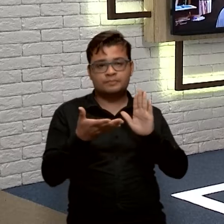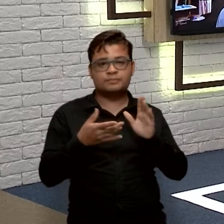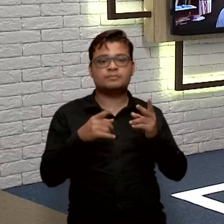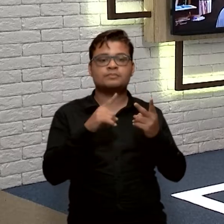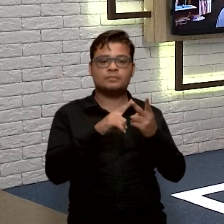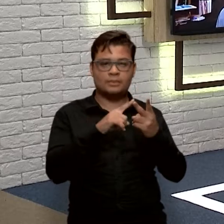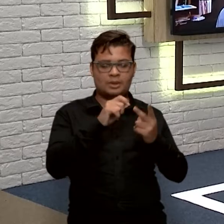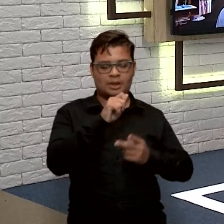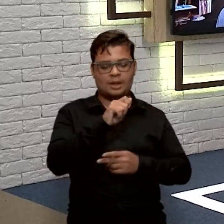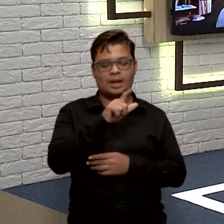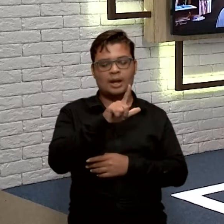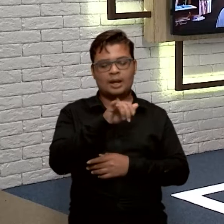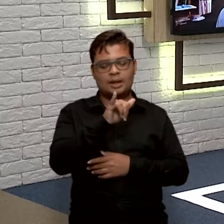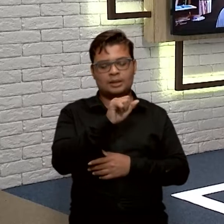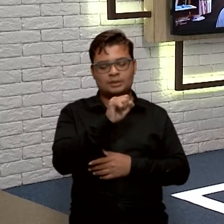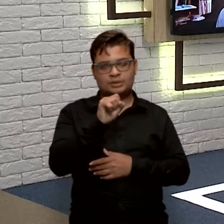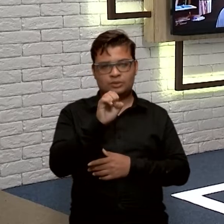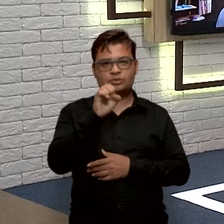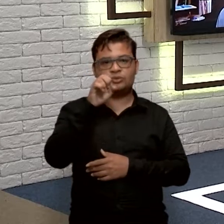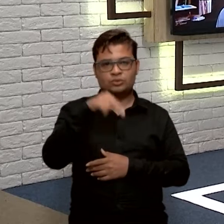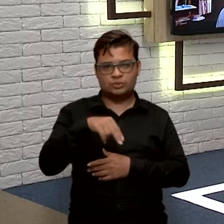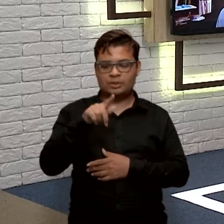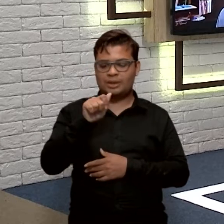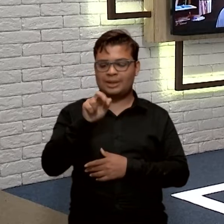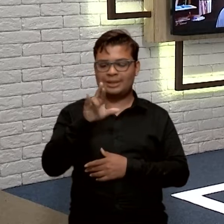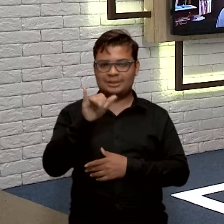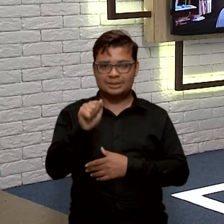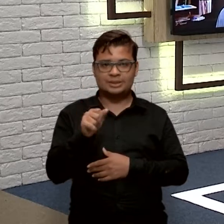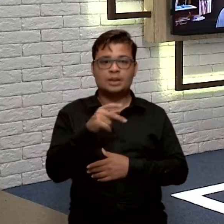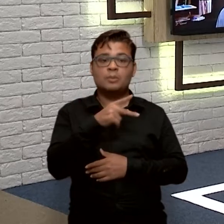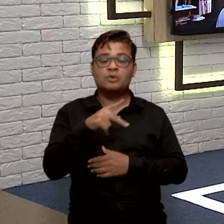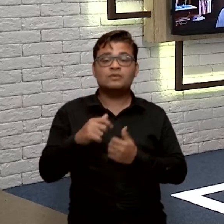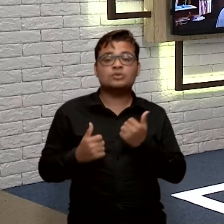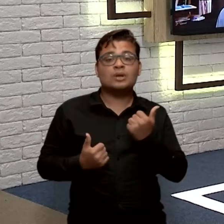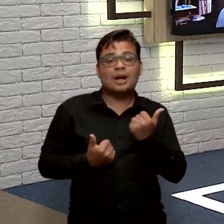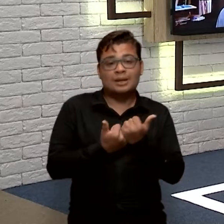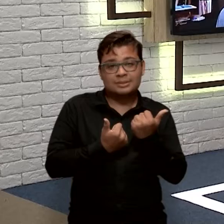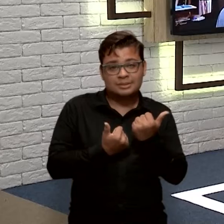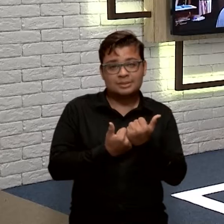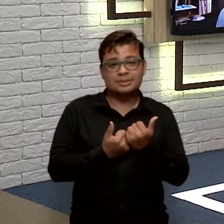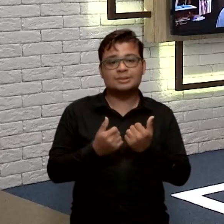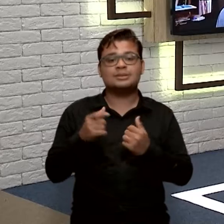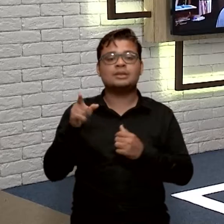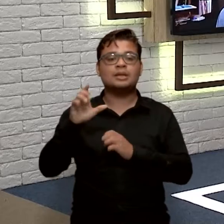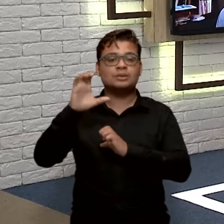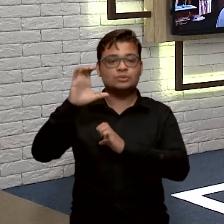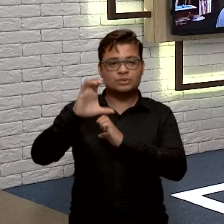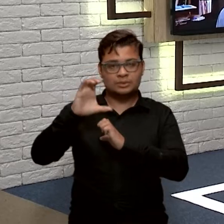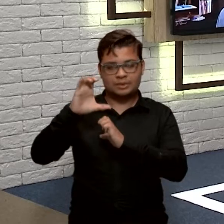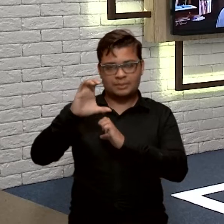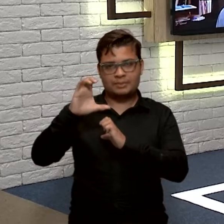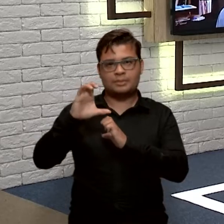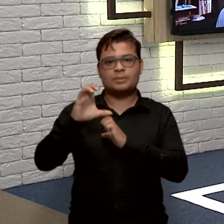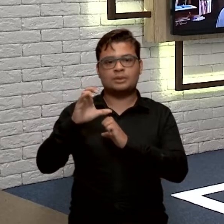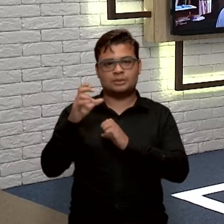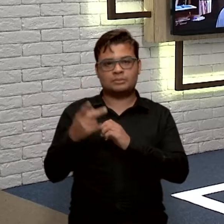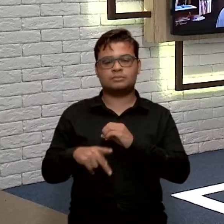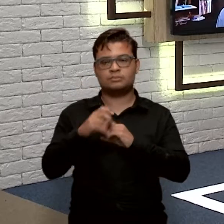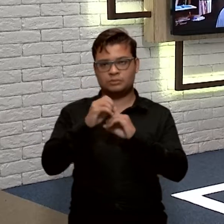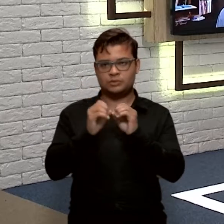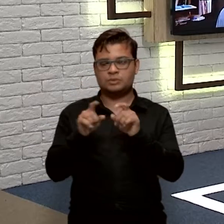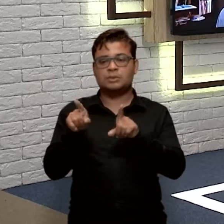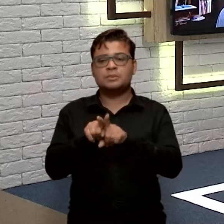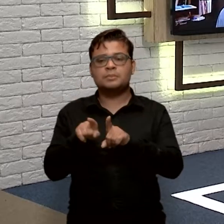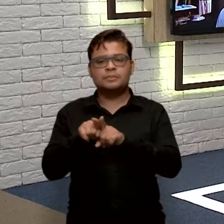Alisson Garcia, professor assistente no CEPAI da UFG e pesquisador do programa de pós em História aqui da